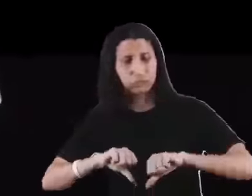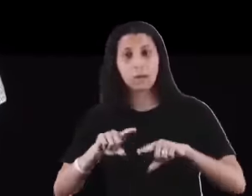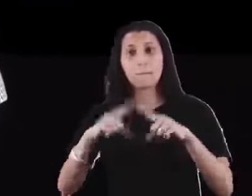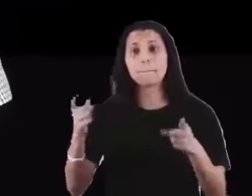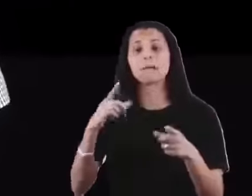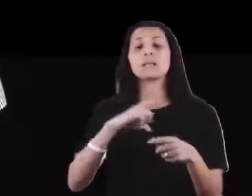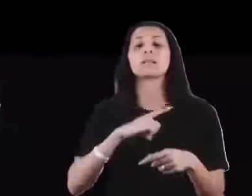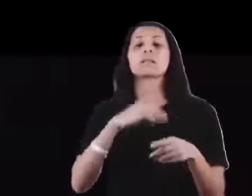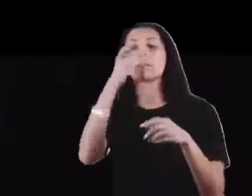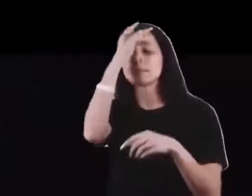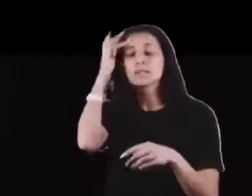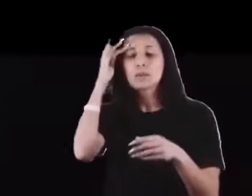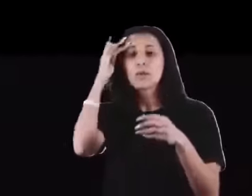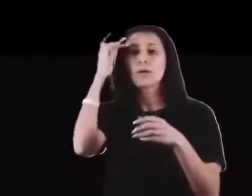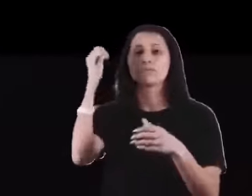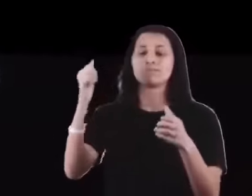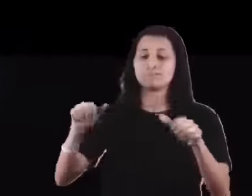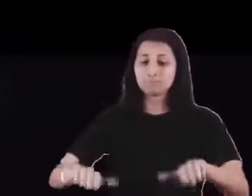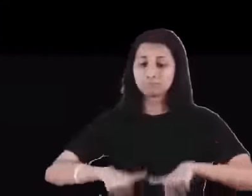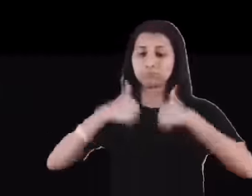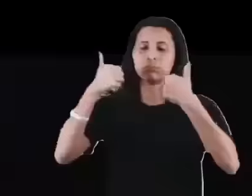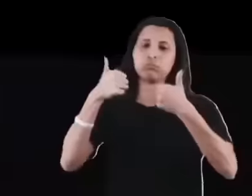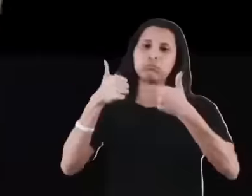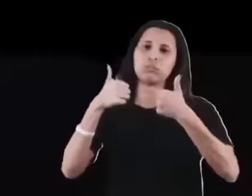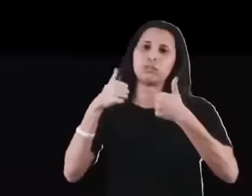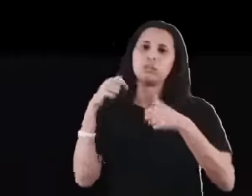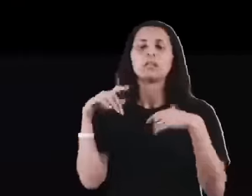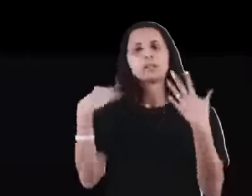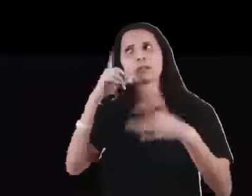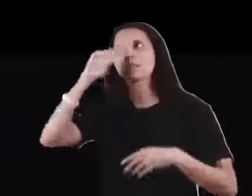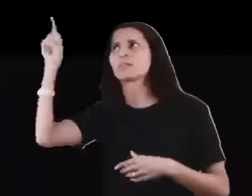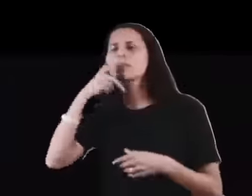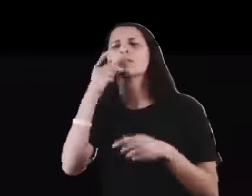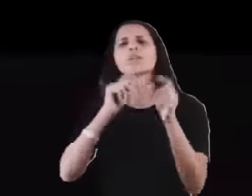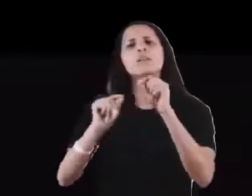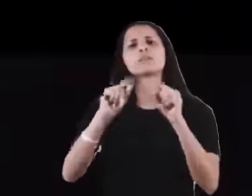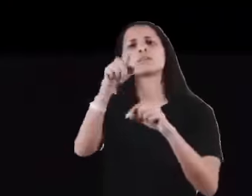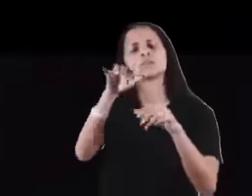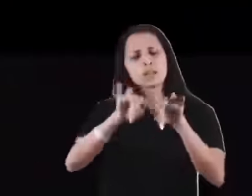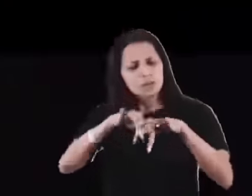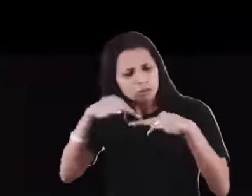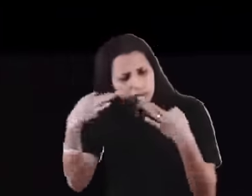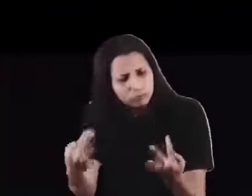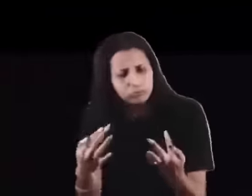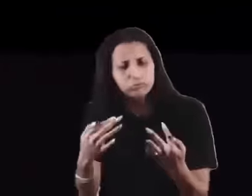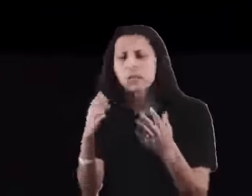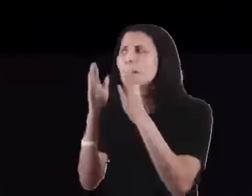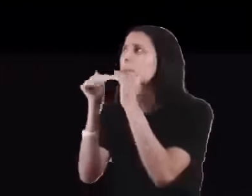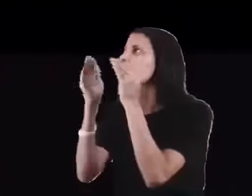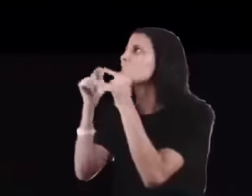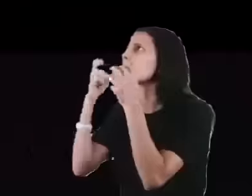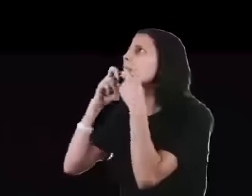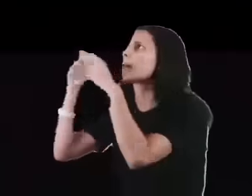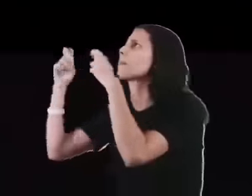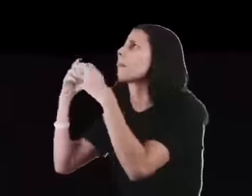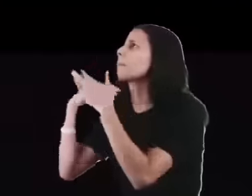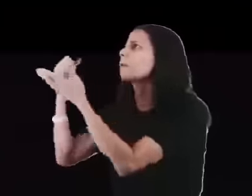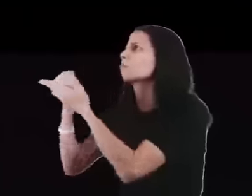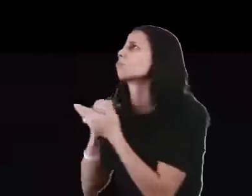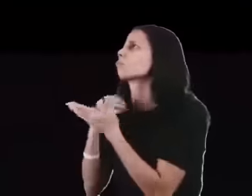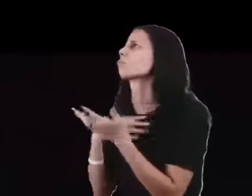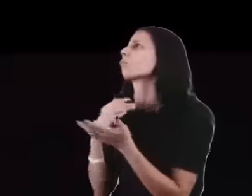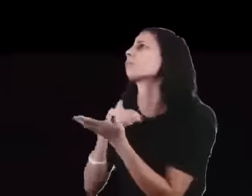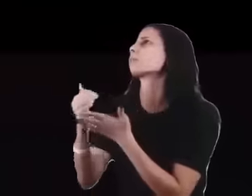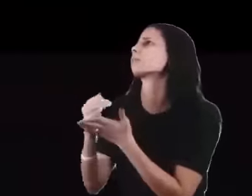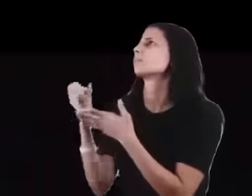teu material filho que é que tu vai fazer na hora da dor tu vai se humilhar Se quebrantar entendeu me ajuda a recomeçar e o que é essa tem que